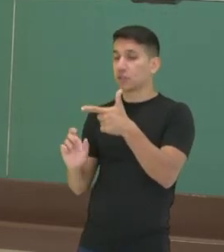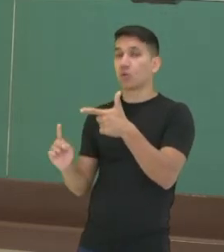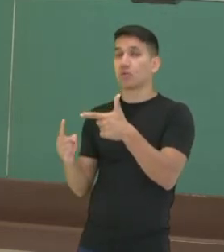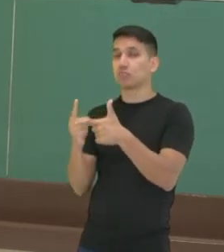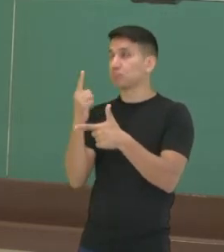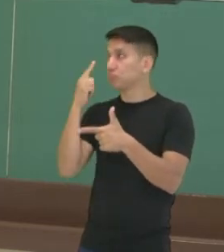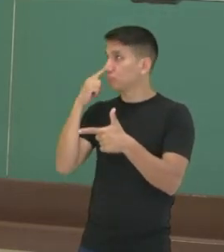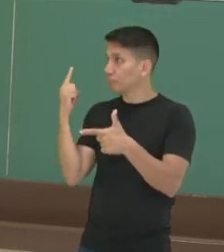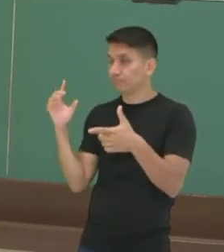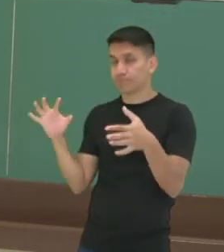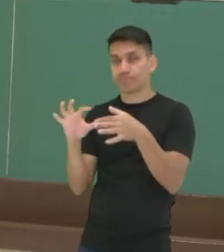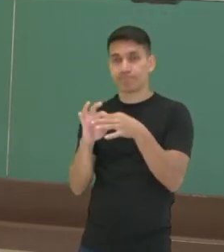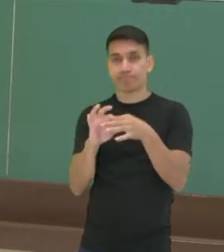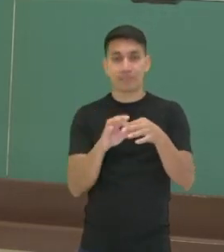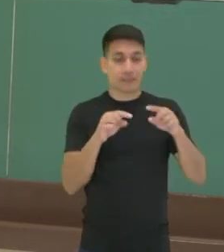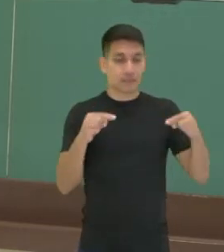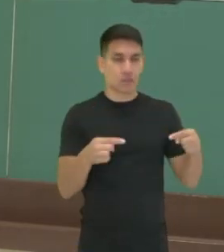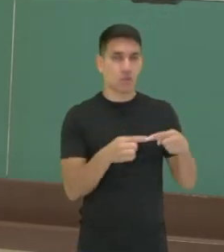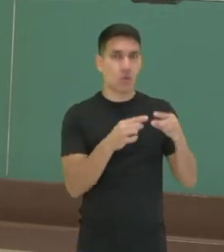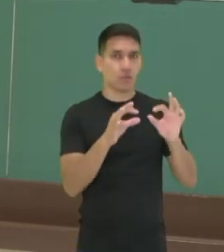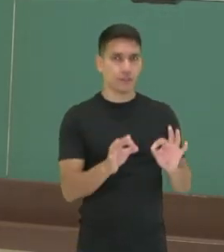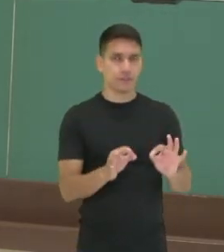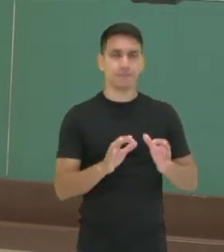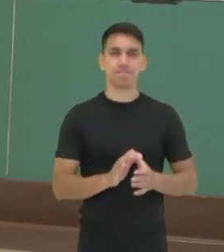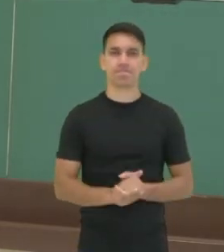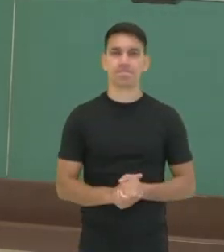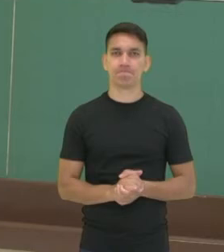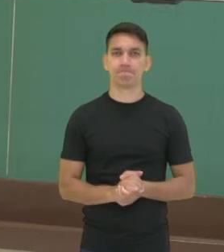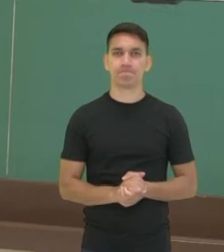ali 600 certinho, viu só? Tá